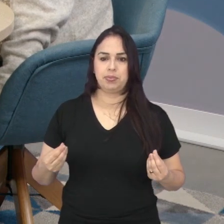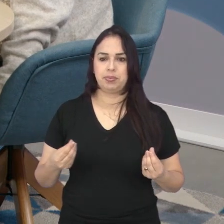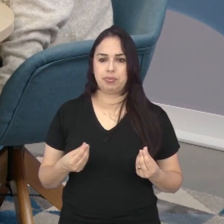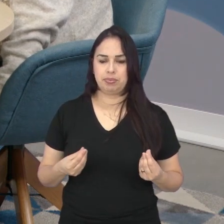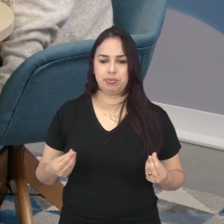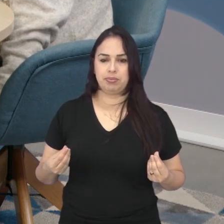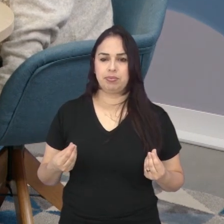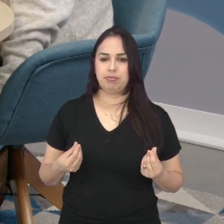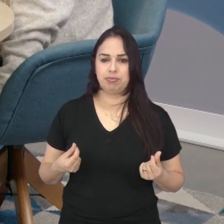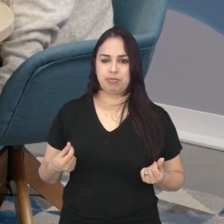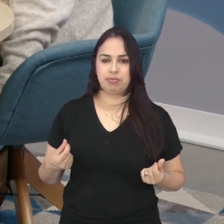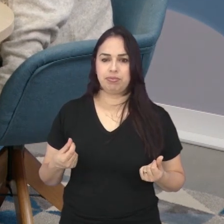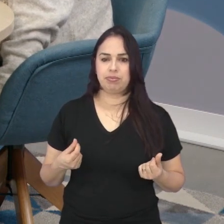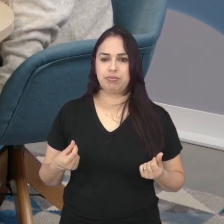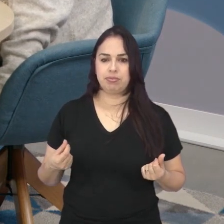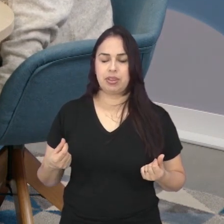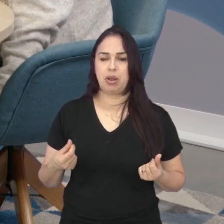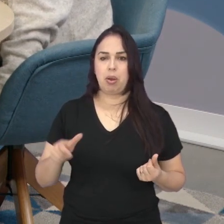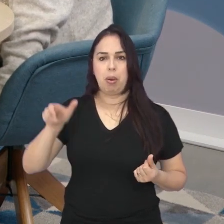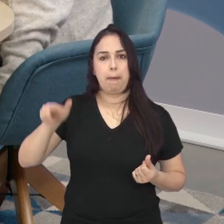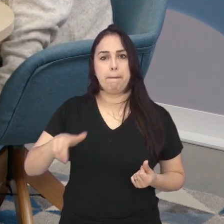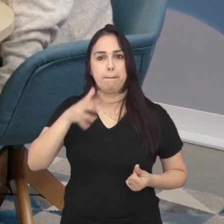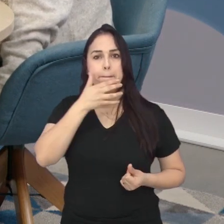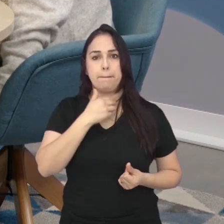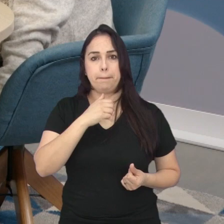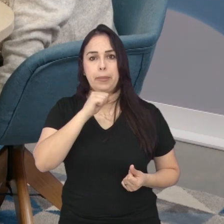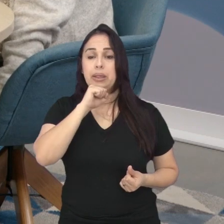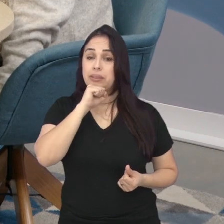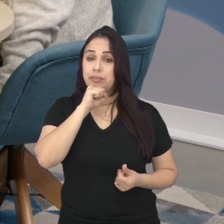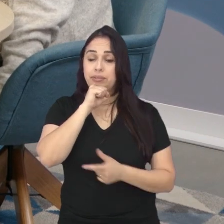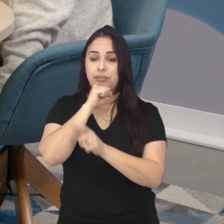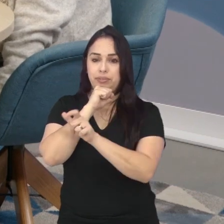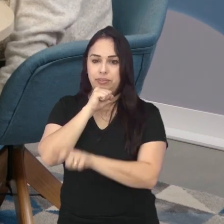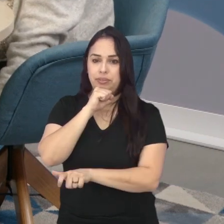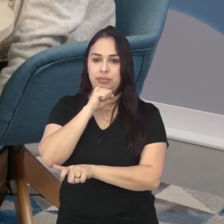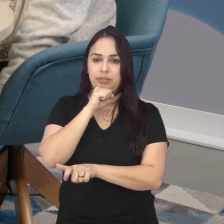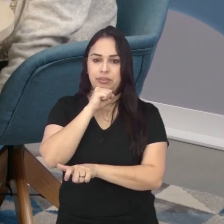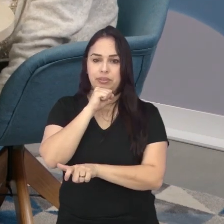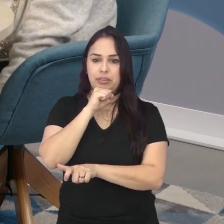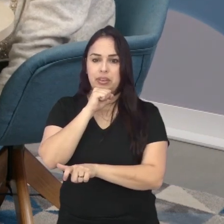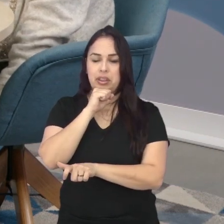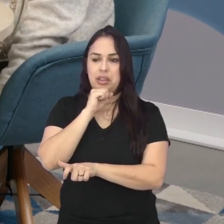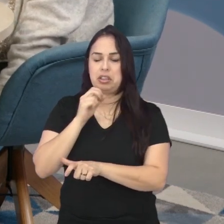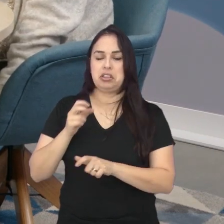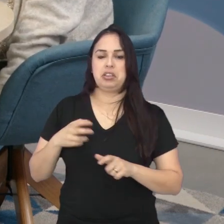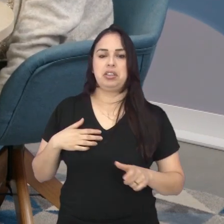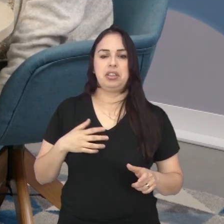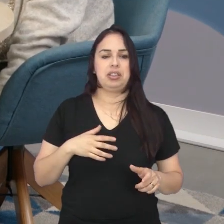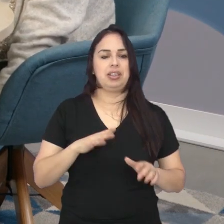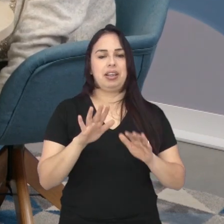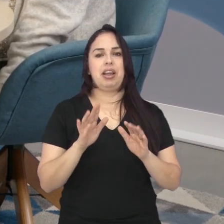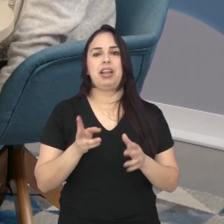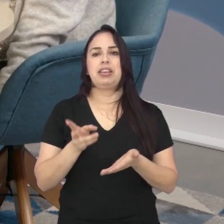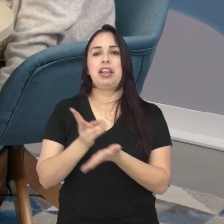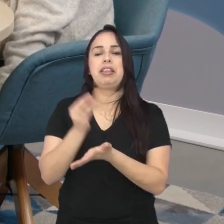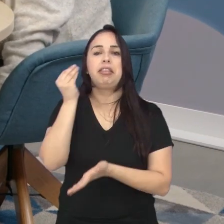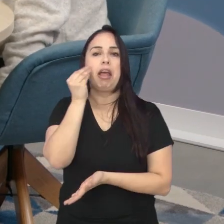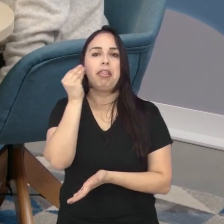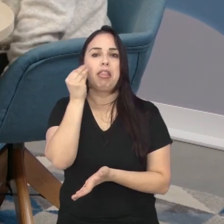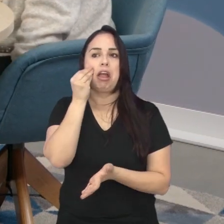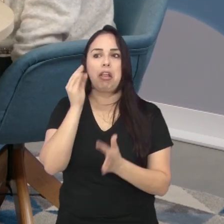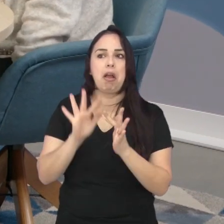laço parental, né? Do pai, e em nome da família, né?